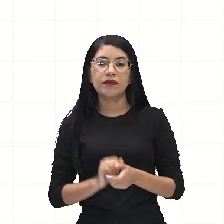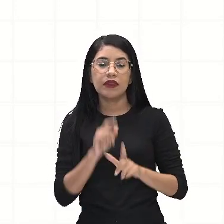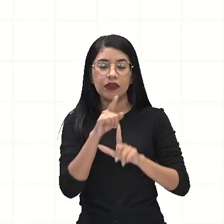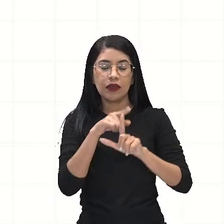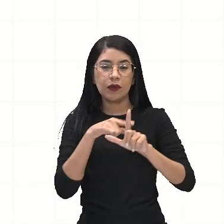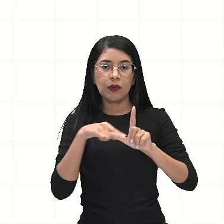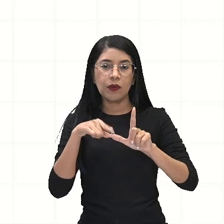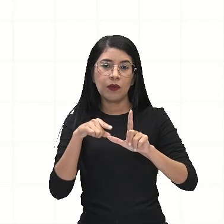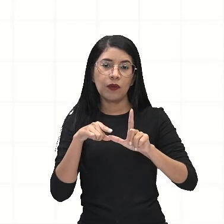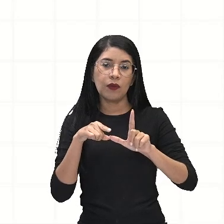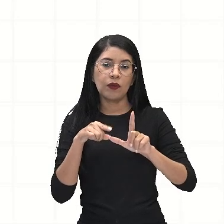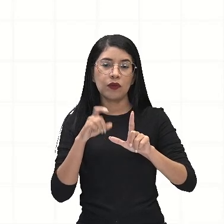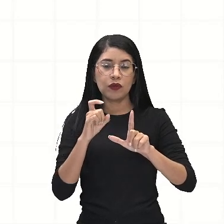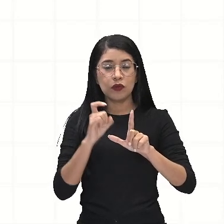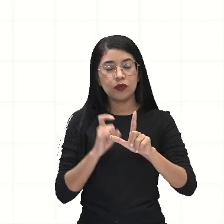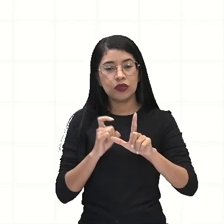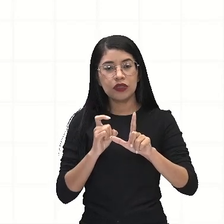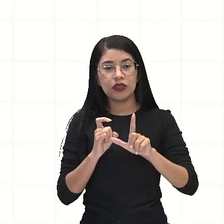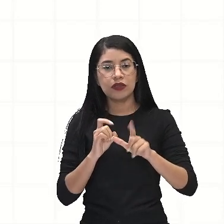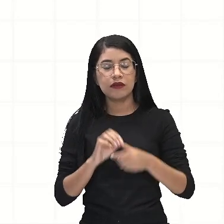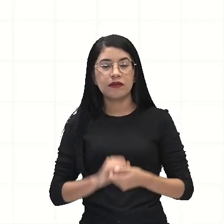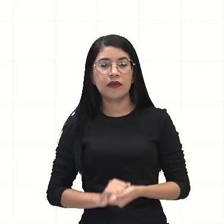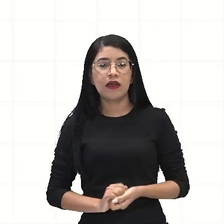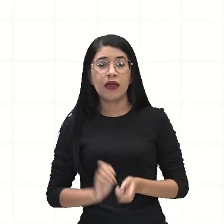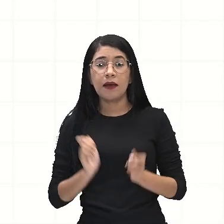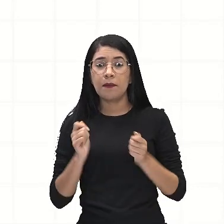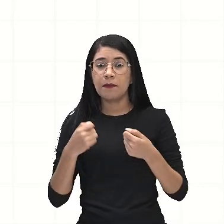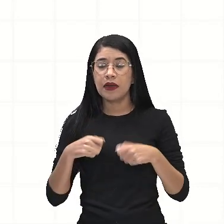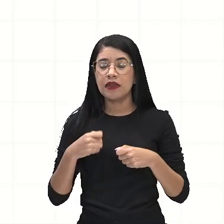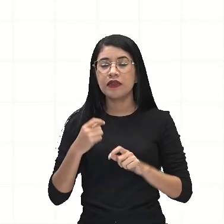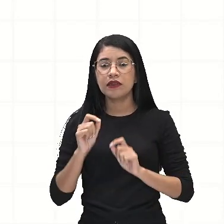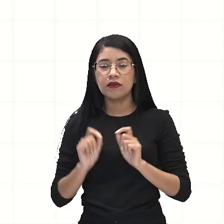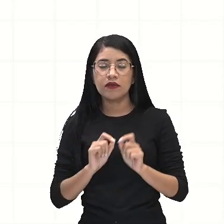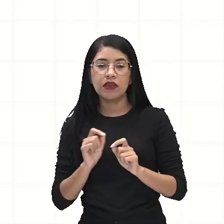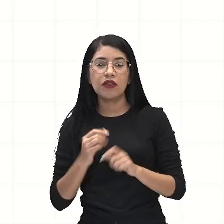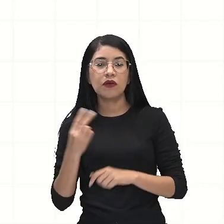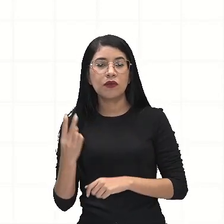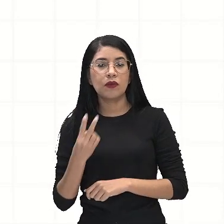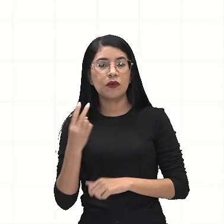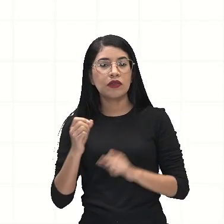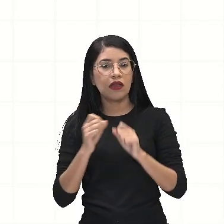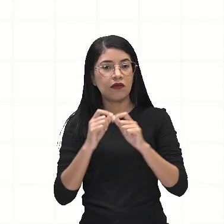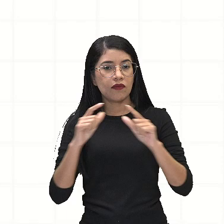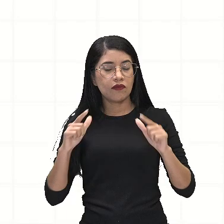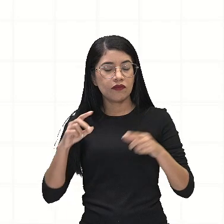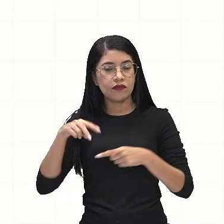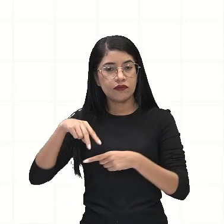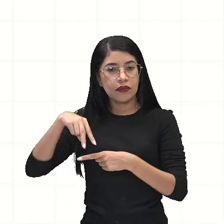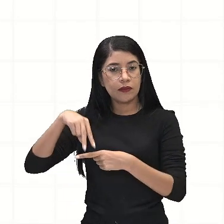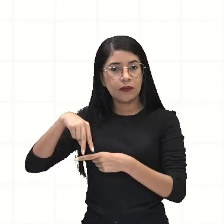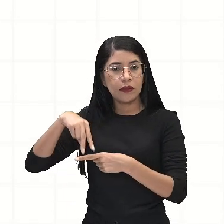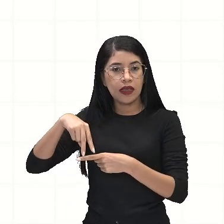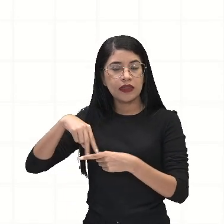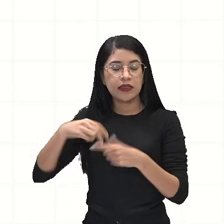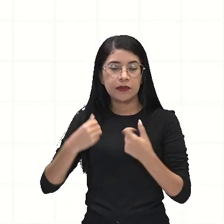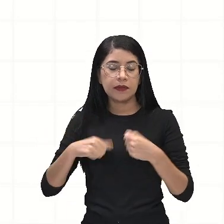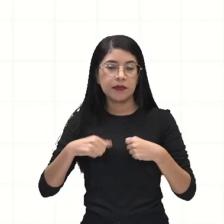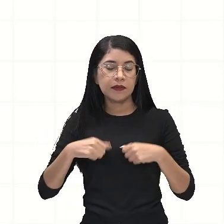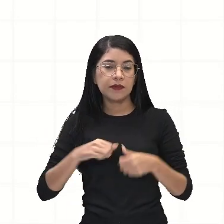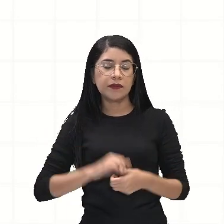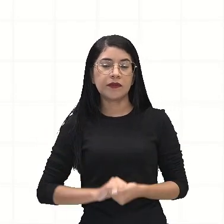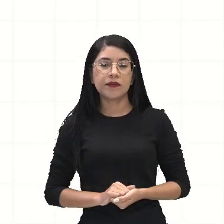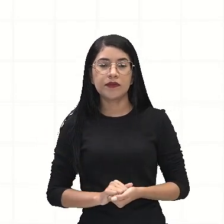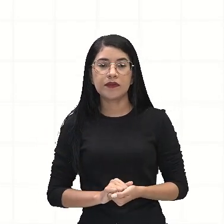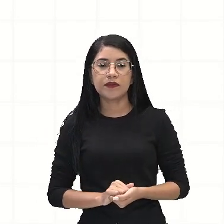eixo x. Para determinar isso, eu devo utilizar a fórmula de Bhaskara. Então, utilizando a fórmula de